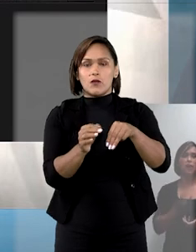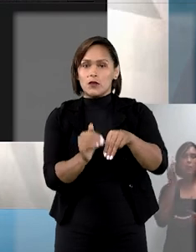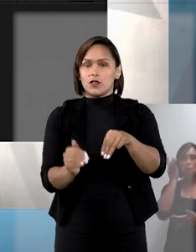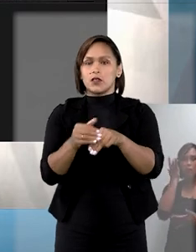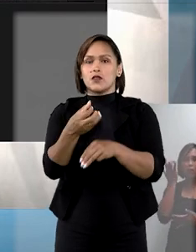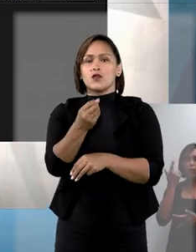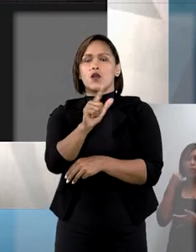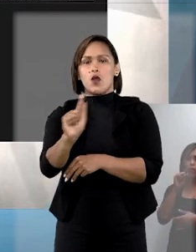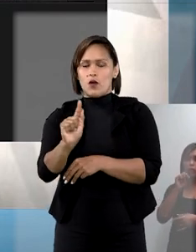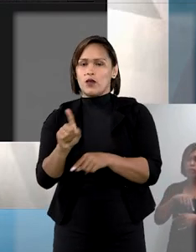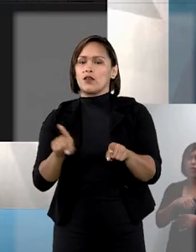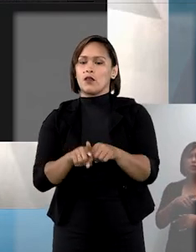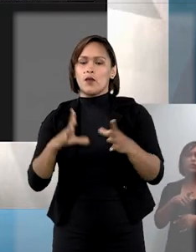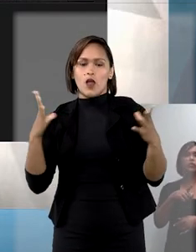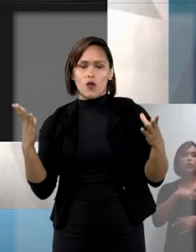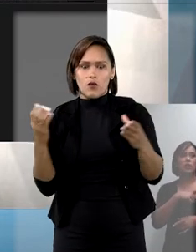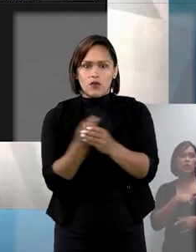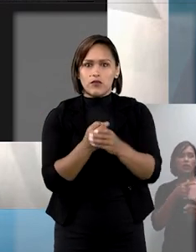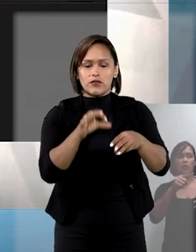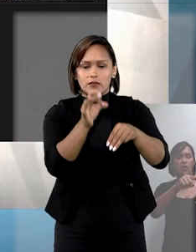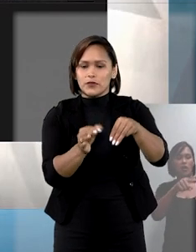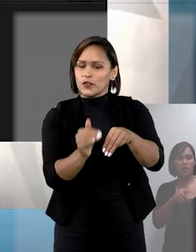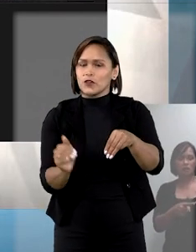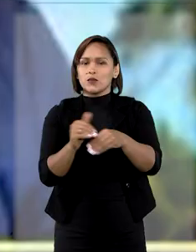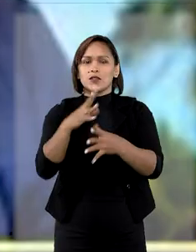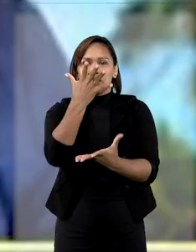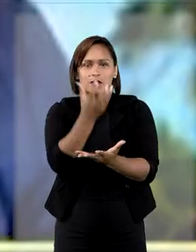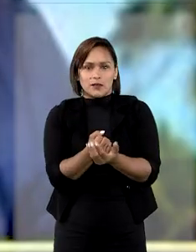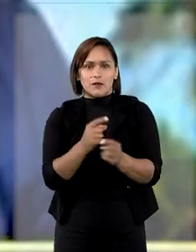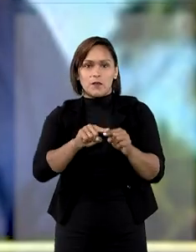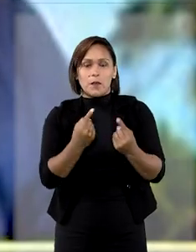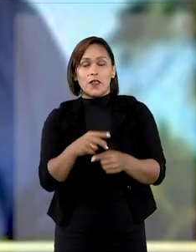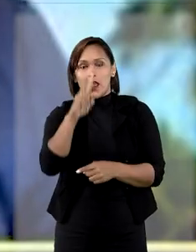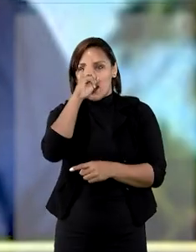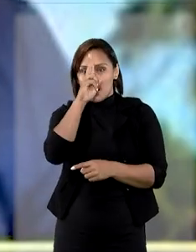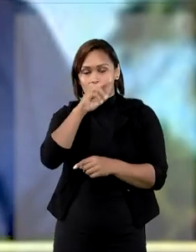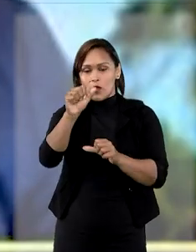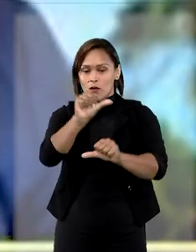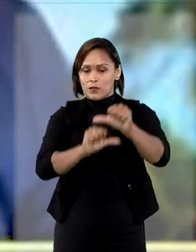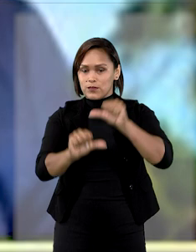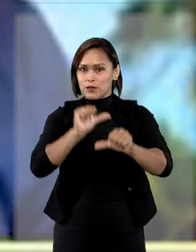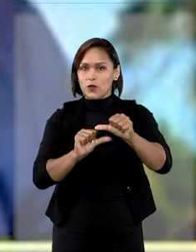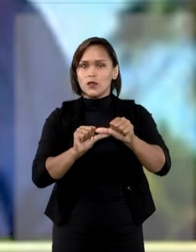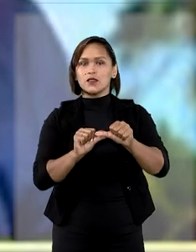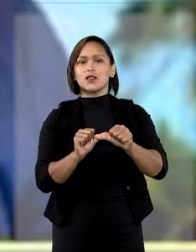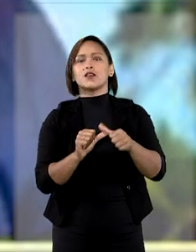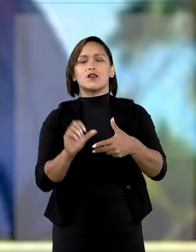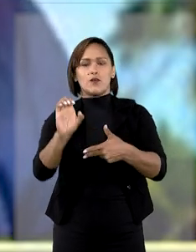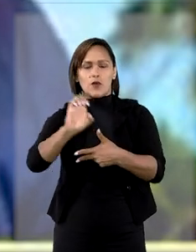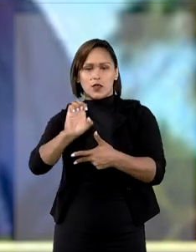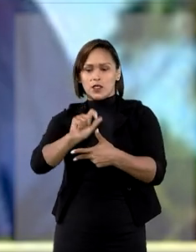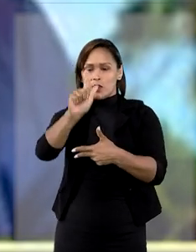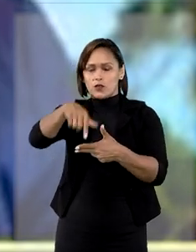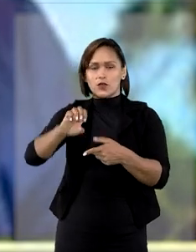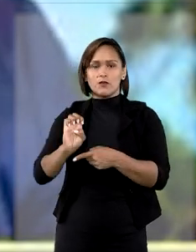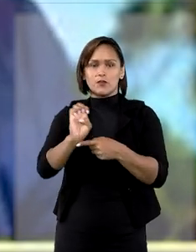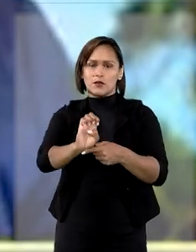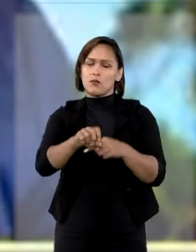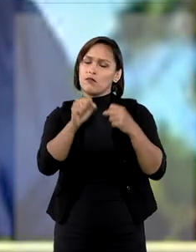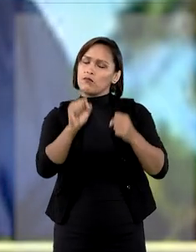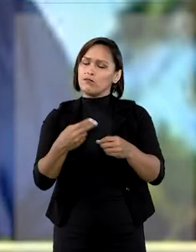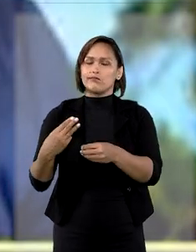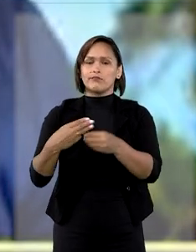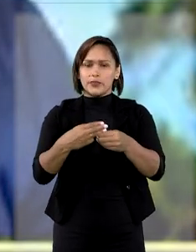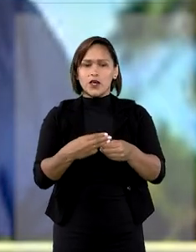Og Fernandes e teve adesão unânime do colegiado. Ele ressaltou que a mudança no comando do Poder Executivo Municipal